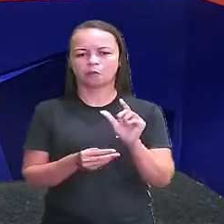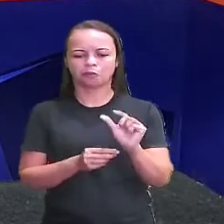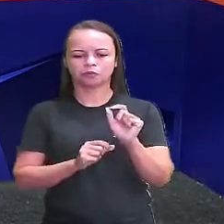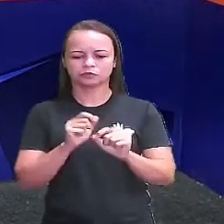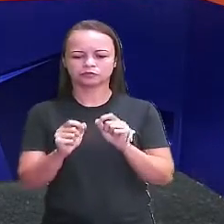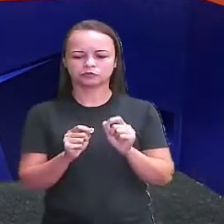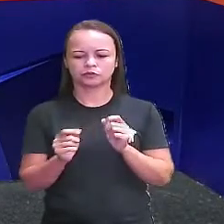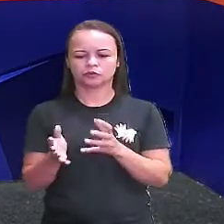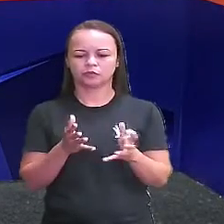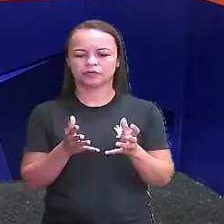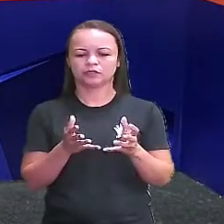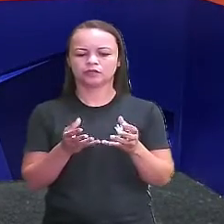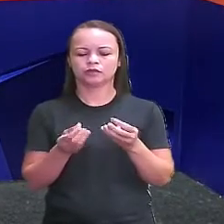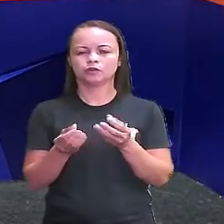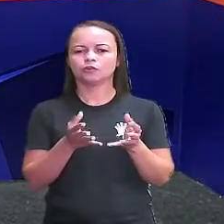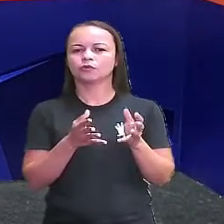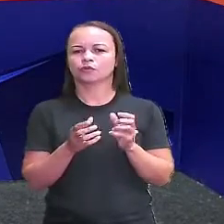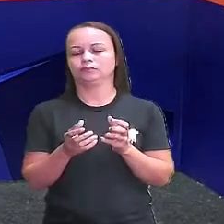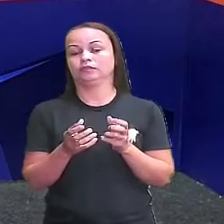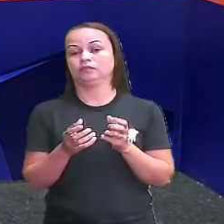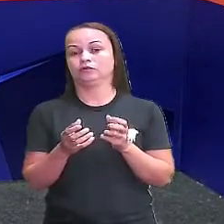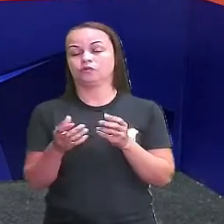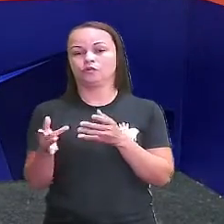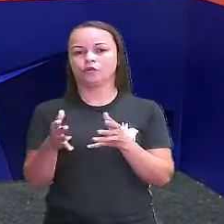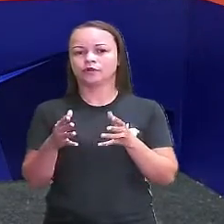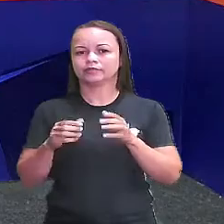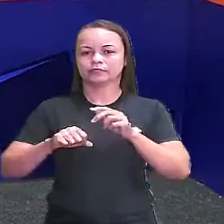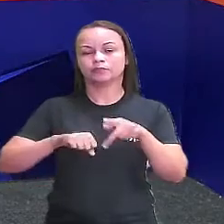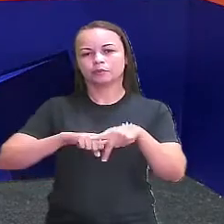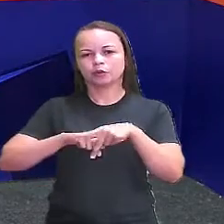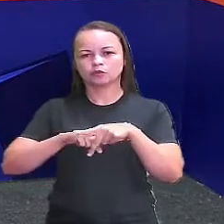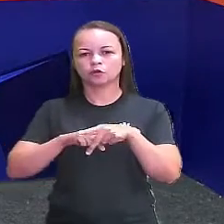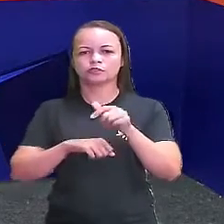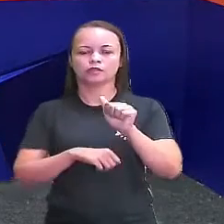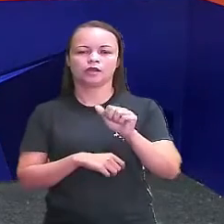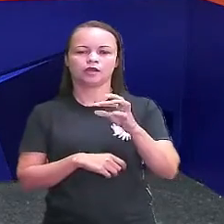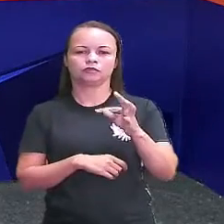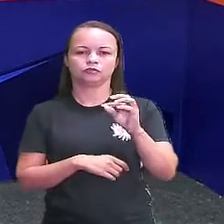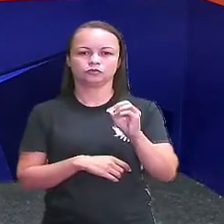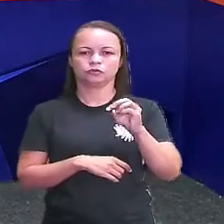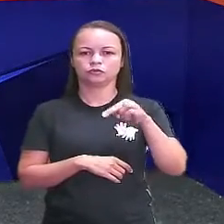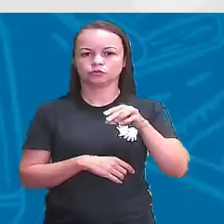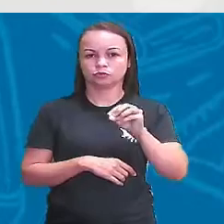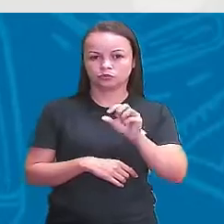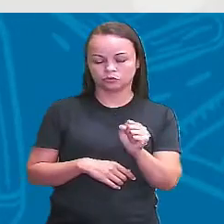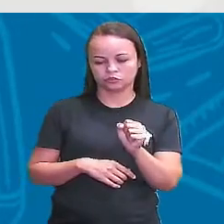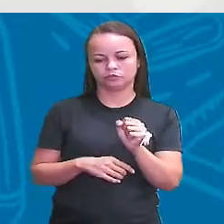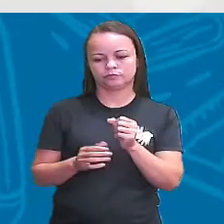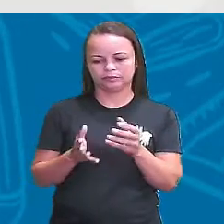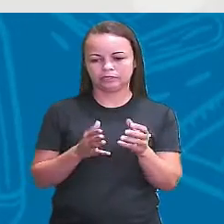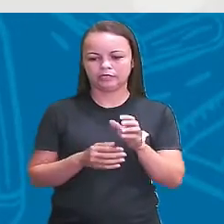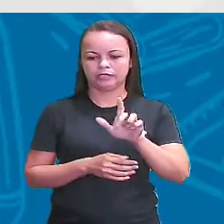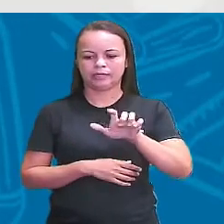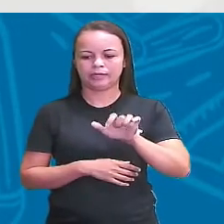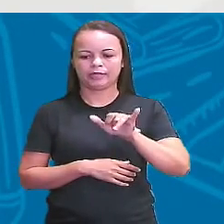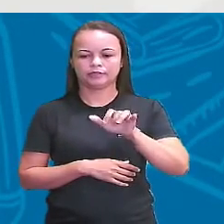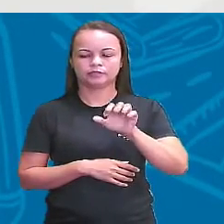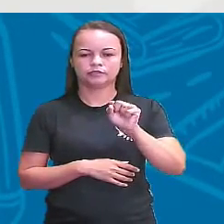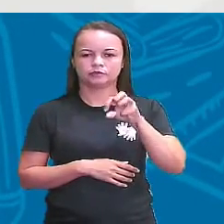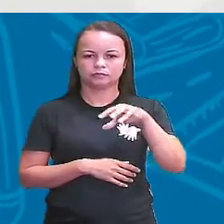sobre concorrência de pronombres átonos e leísmo. E o objetivo da nossa aula de hoje